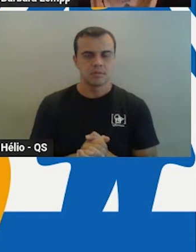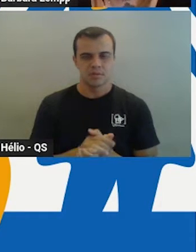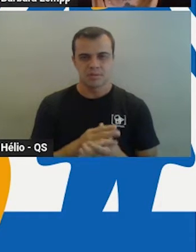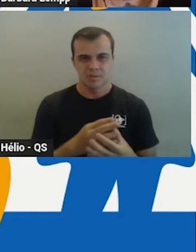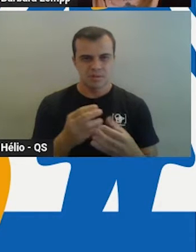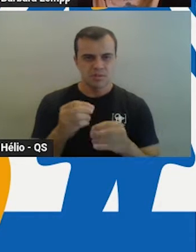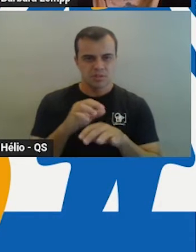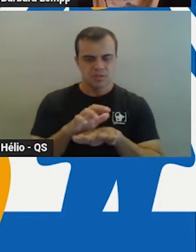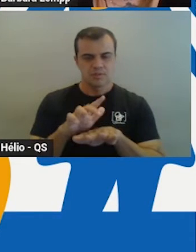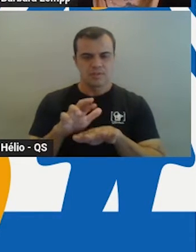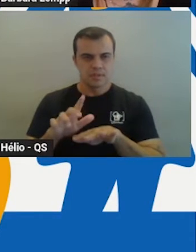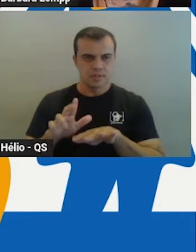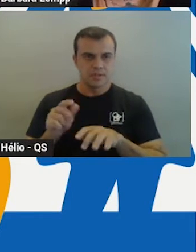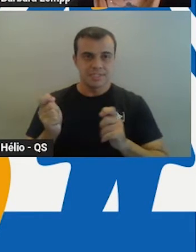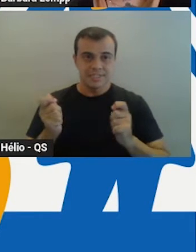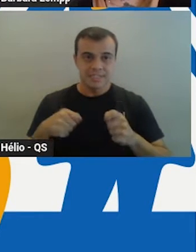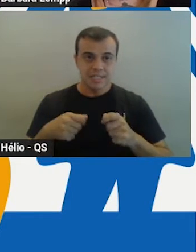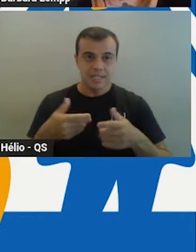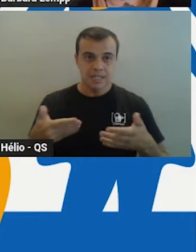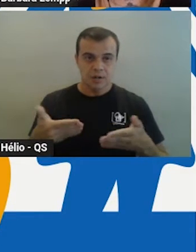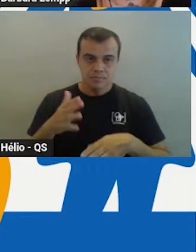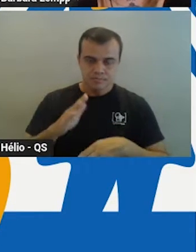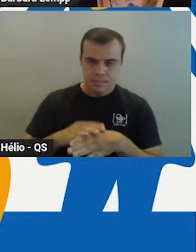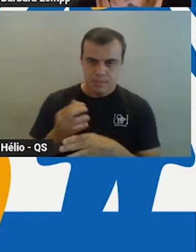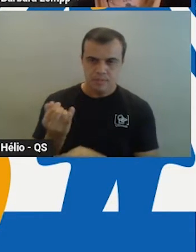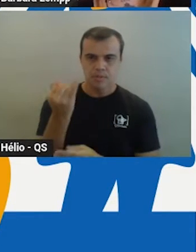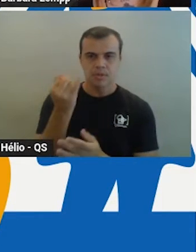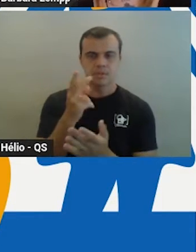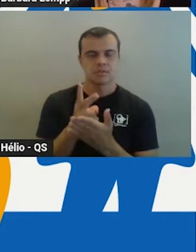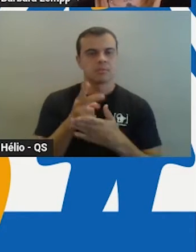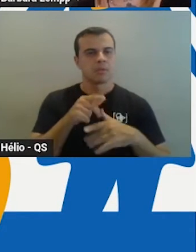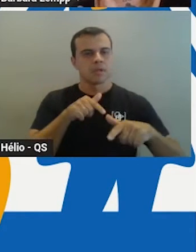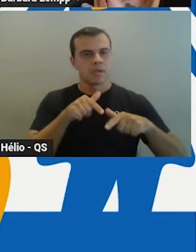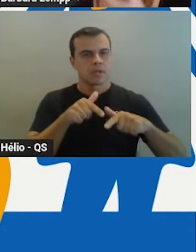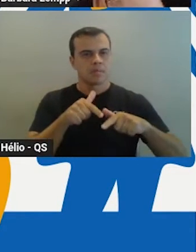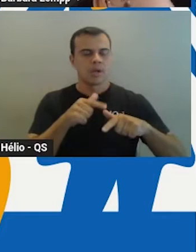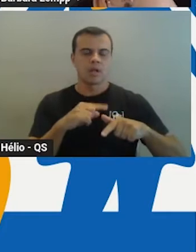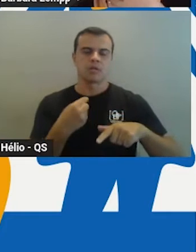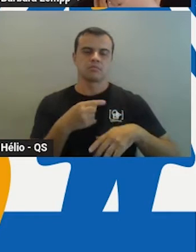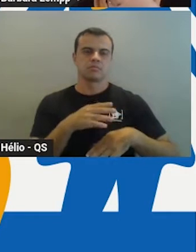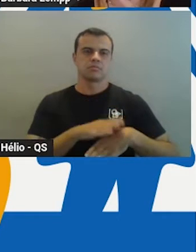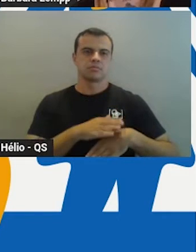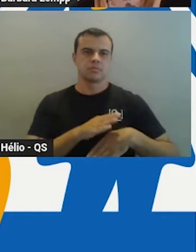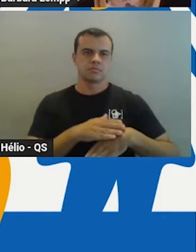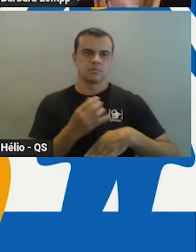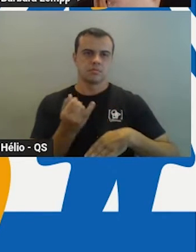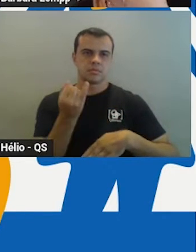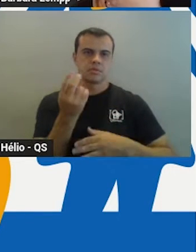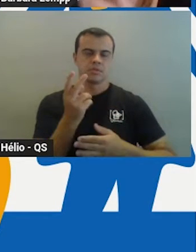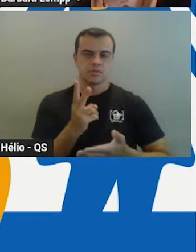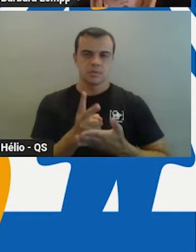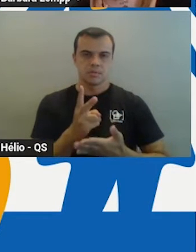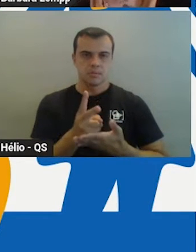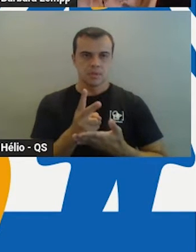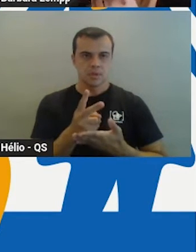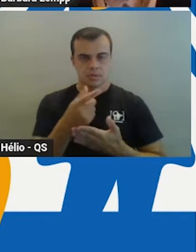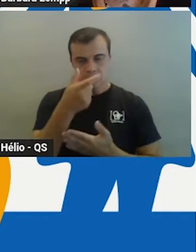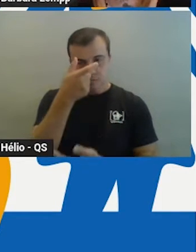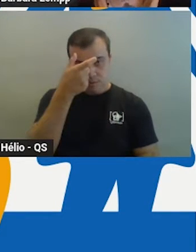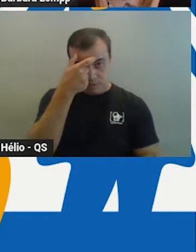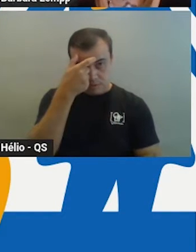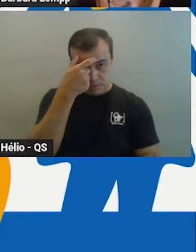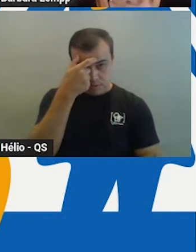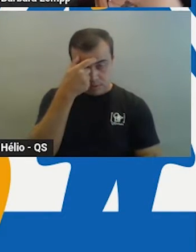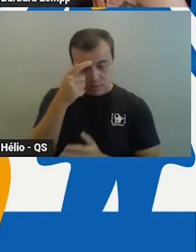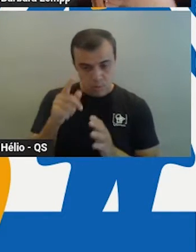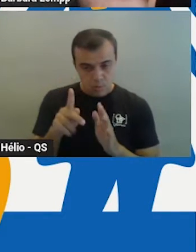órgãos, sendo que o mais importante é a gente trabalhar com a gente mesmo, que é mais importante trabalhar com a conscientização